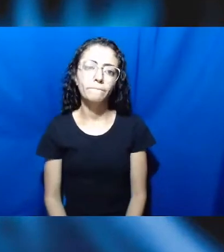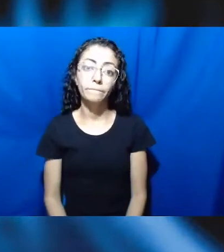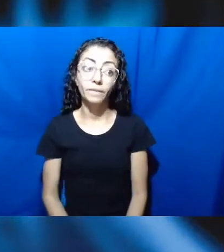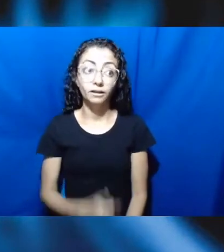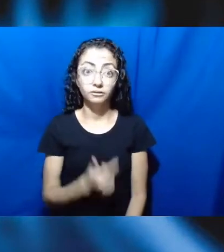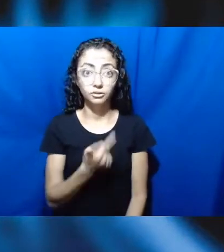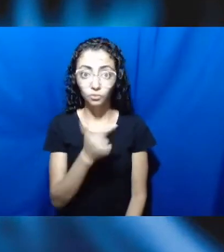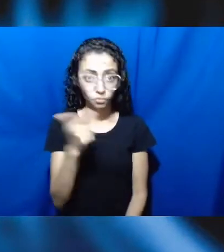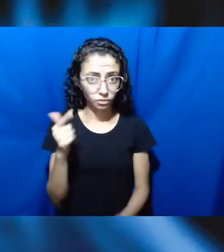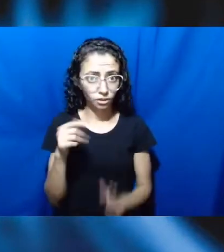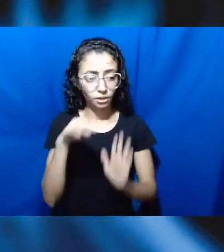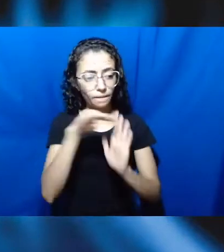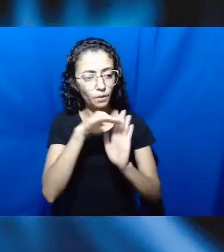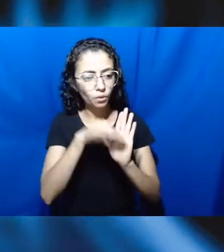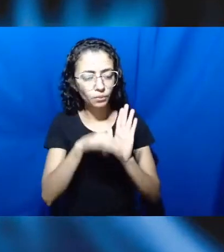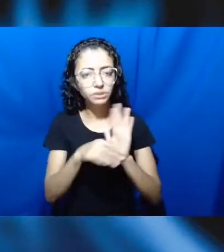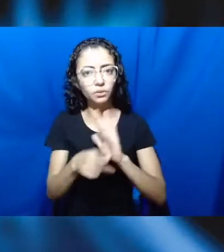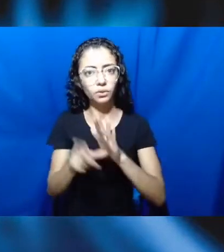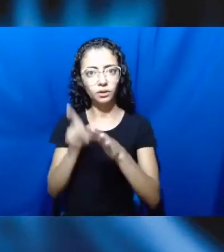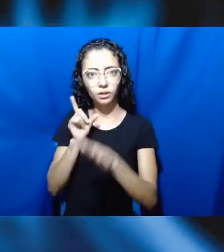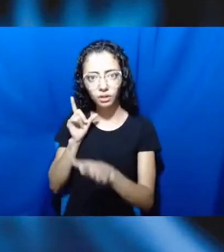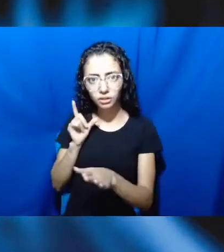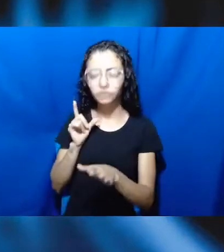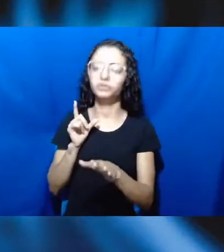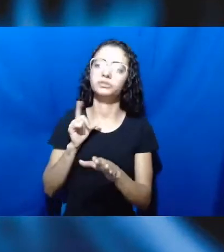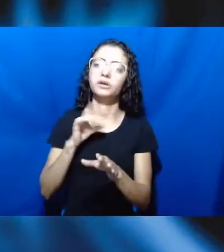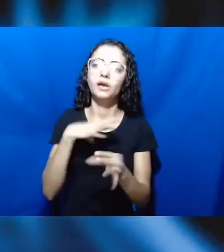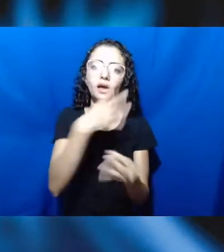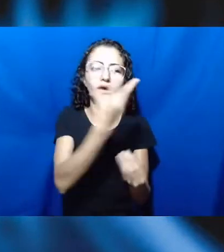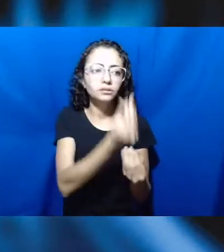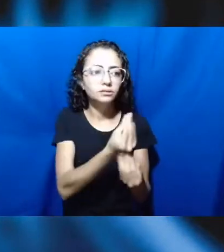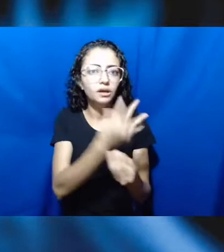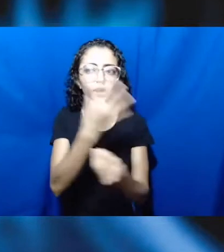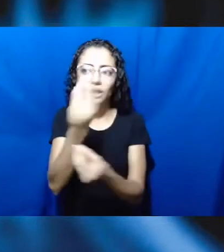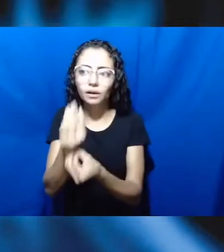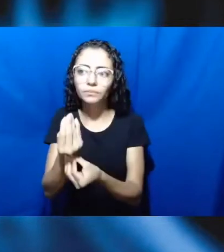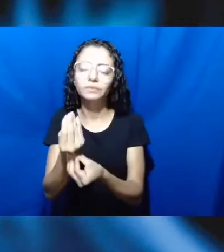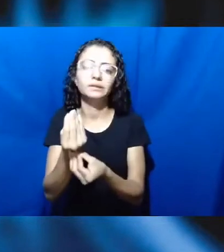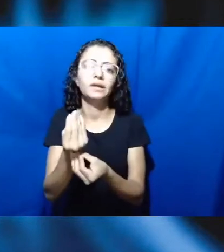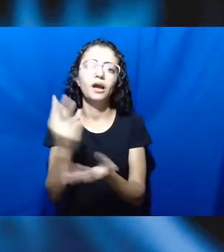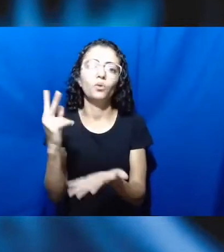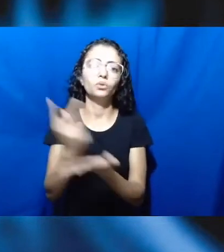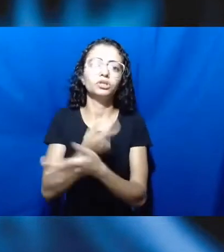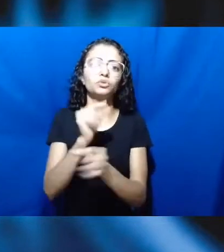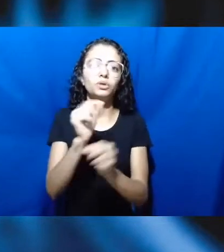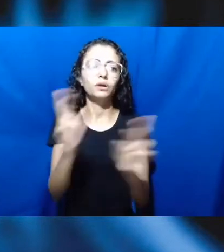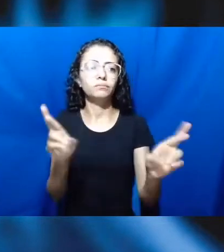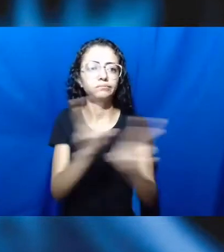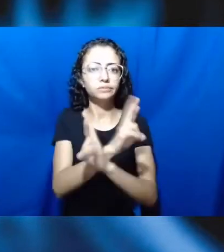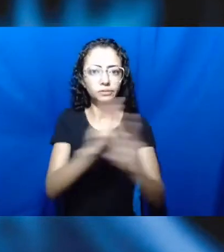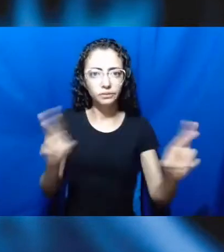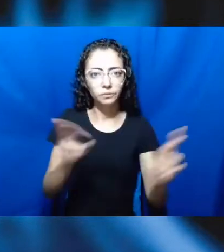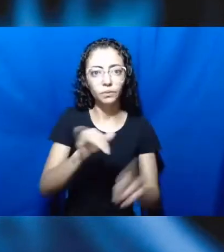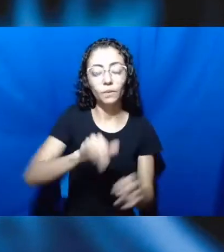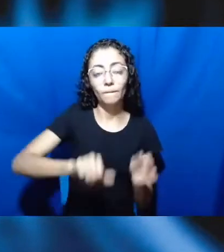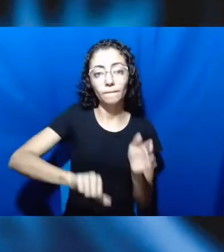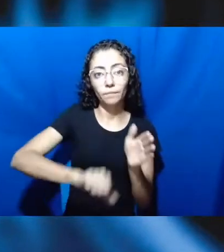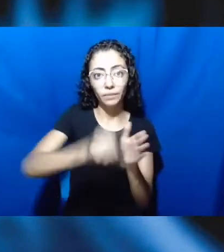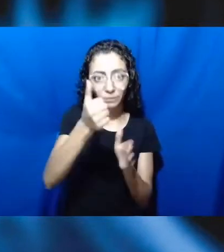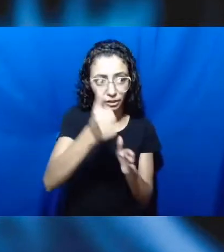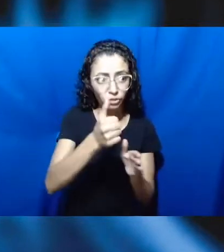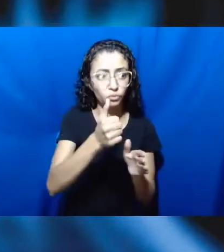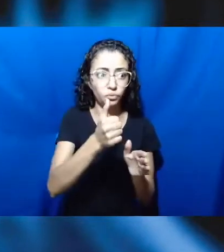programação prévia, as obras acabam se relacionando. Por exemplo, o trabalho do Cildo, que foi o primeiro a ser apresentado, é o olhar